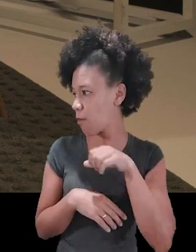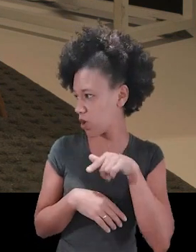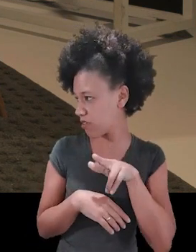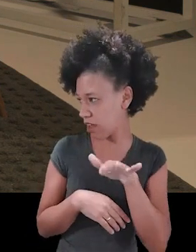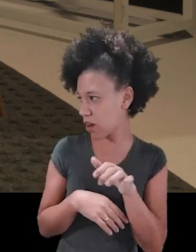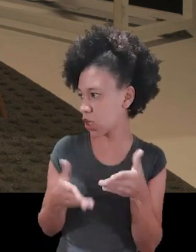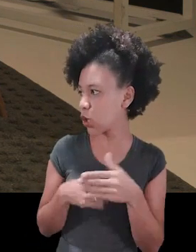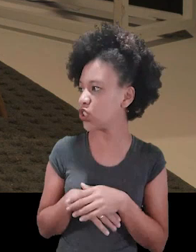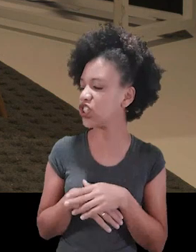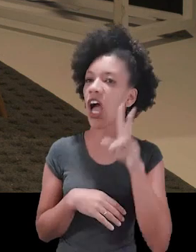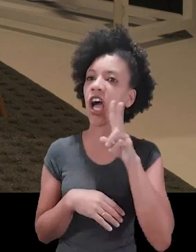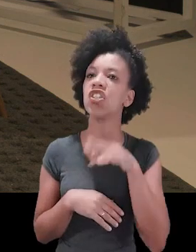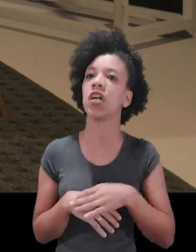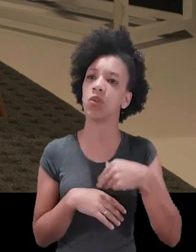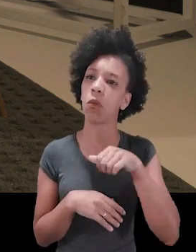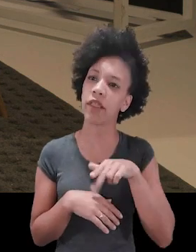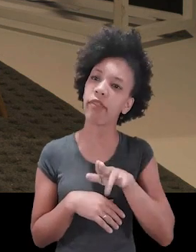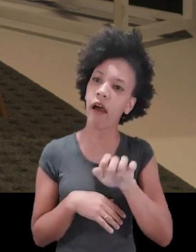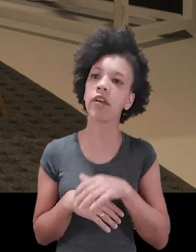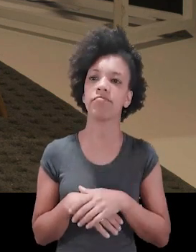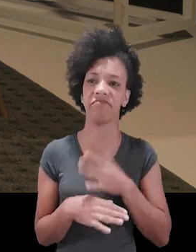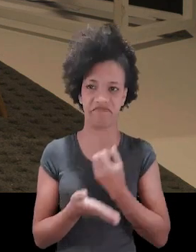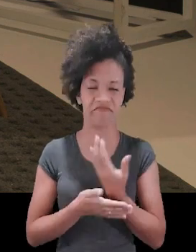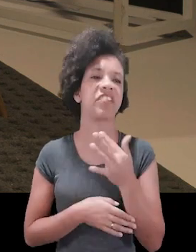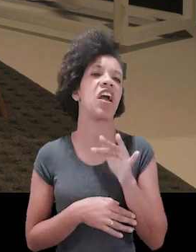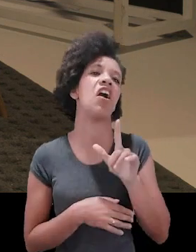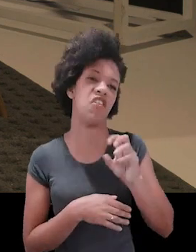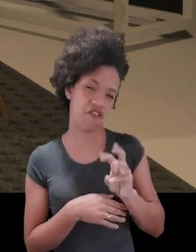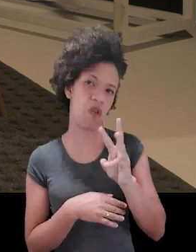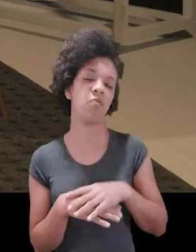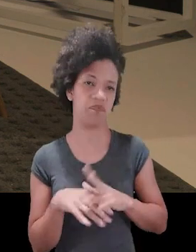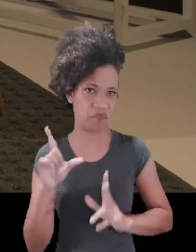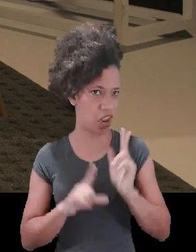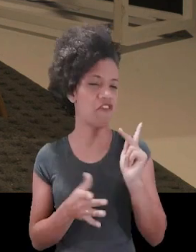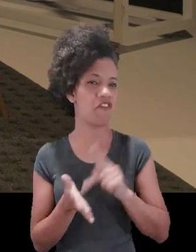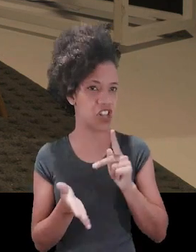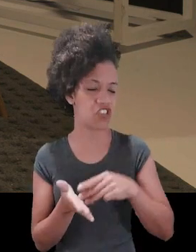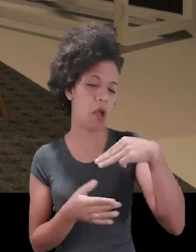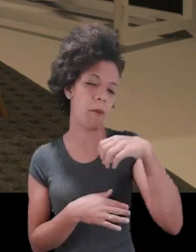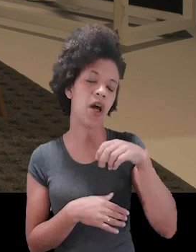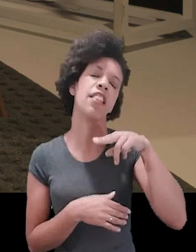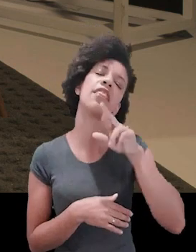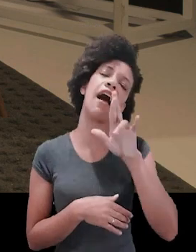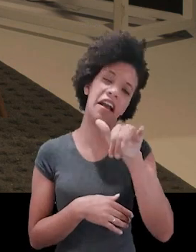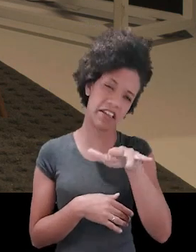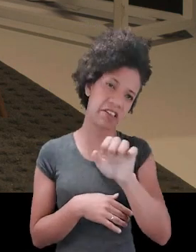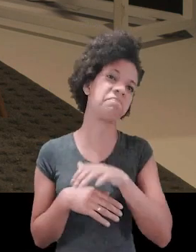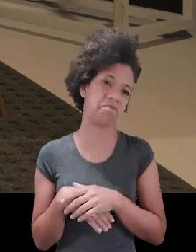essa história do Mónaco assim Fez conheceram trazendo pulou lá coisa esse a verdadeira sabe a